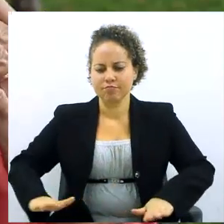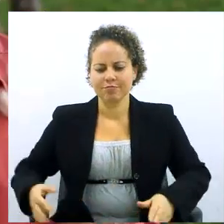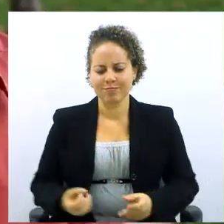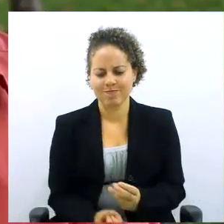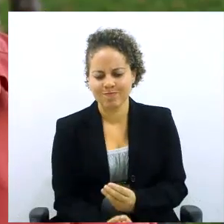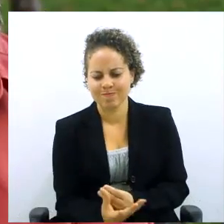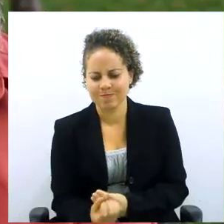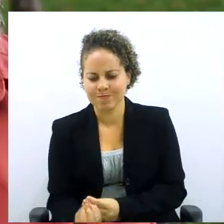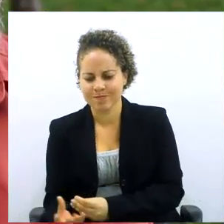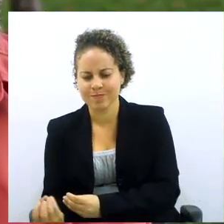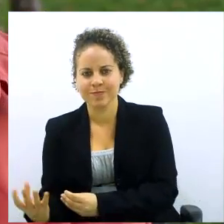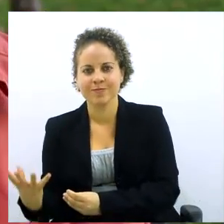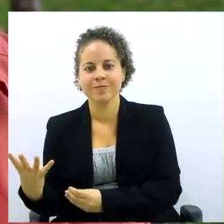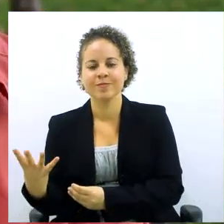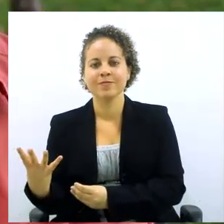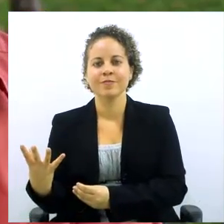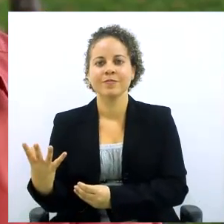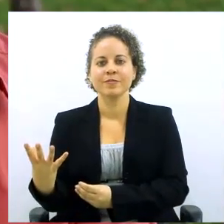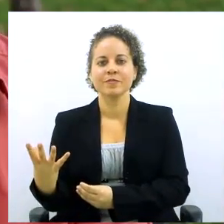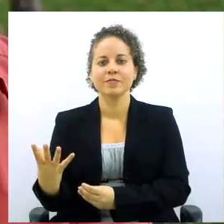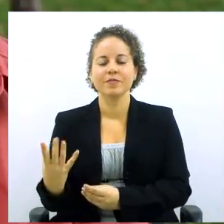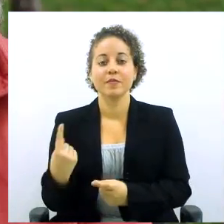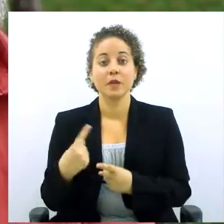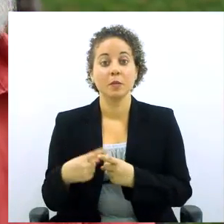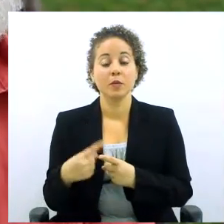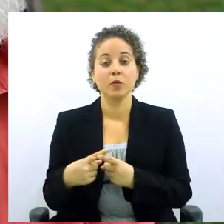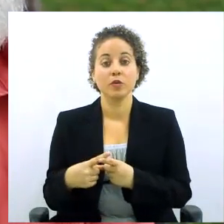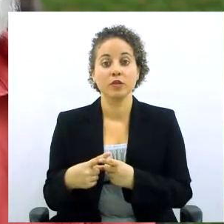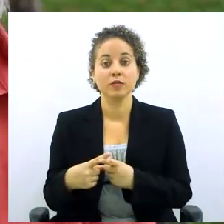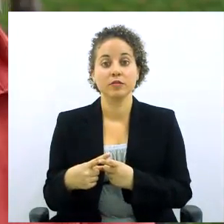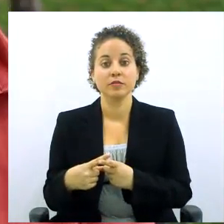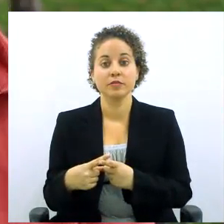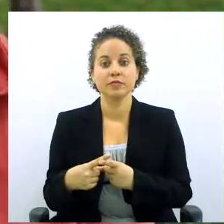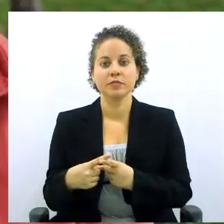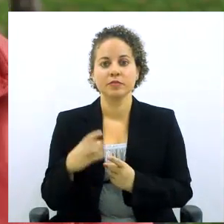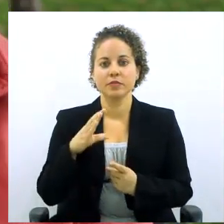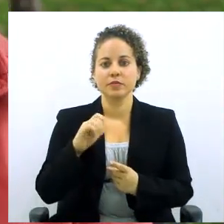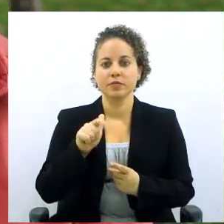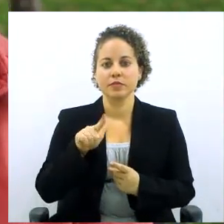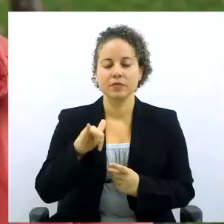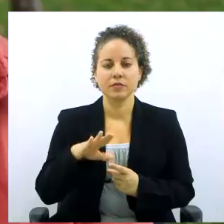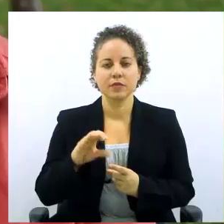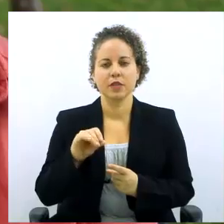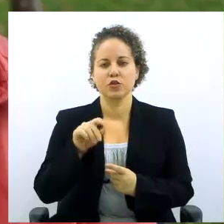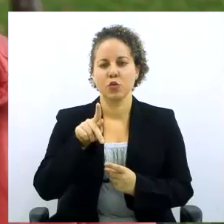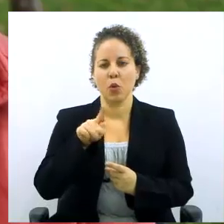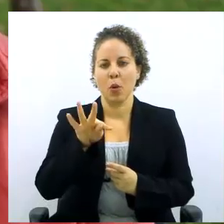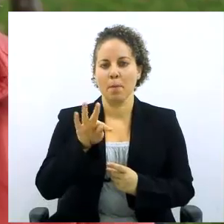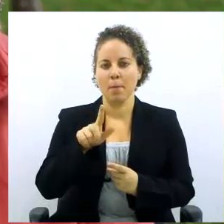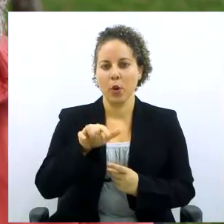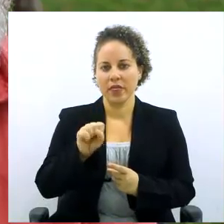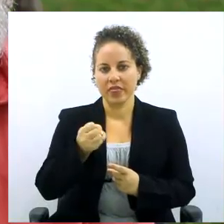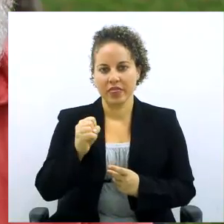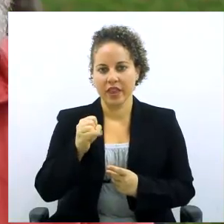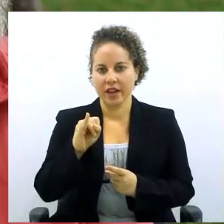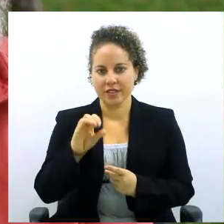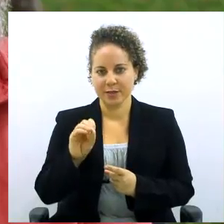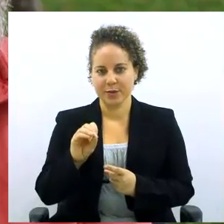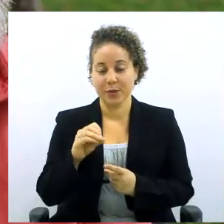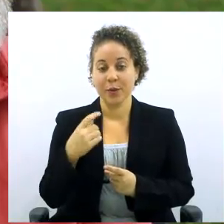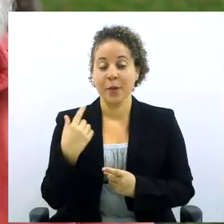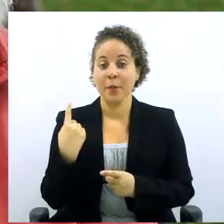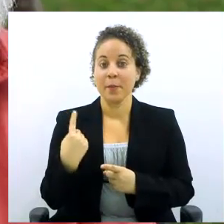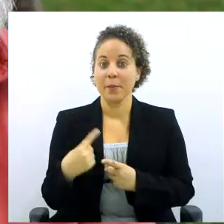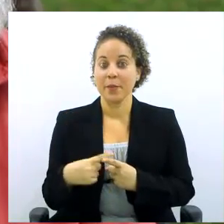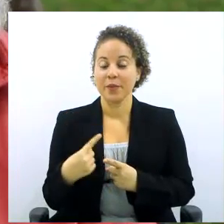porque ele não seria sozinho se tivesse um cálcio, um potássio, etc. Não, ele é fértil porque